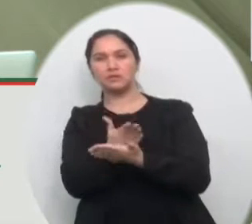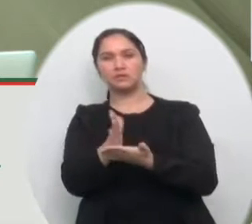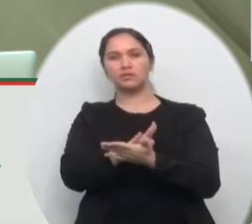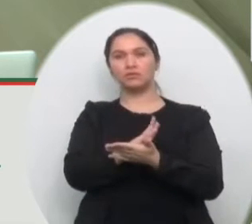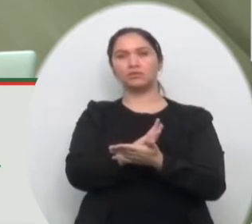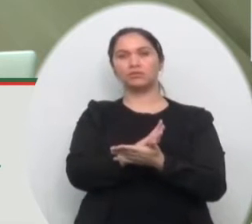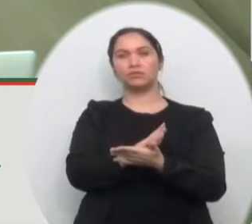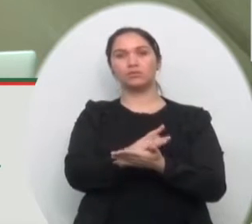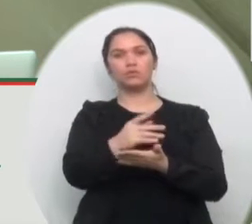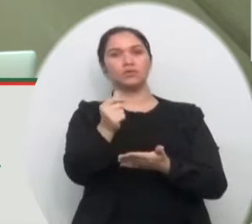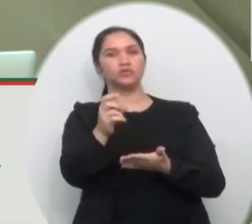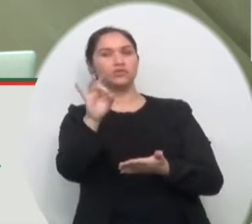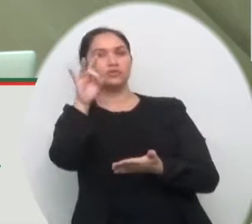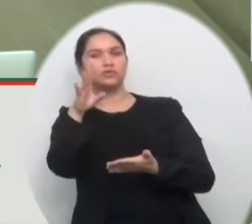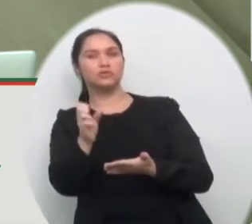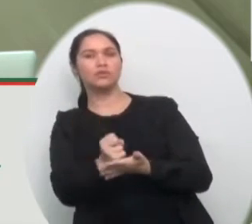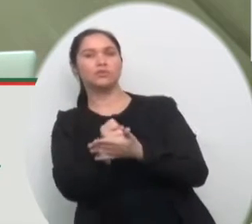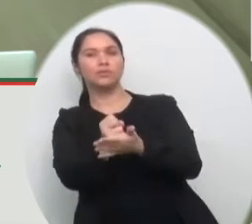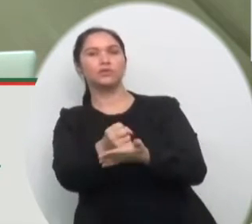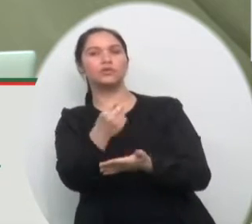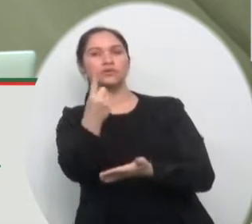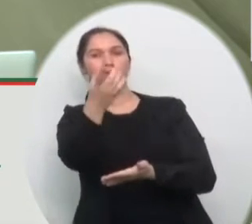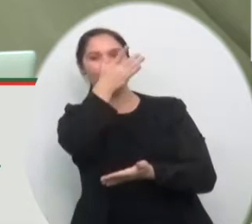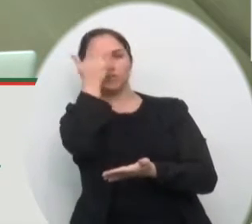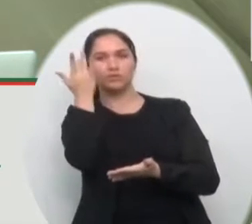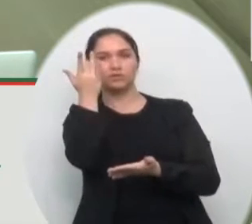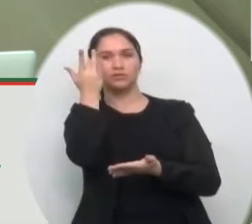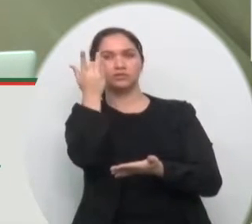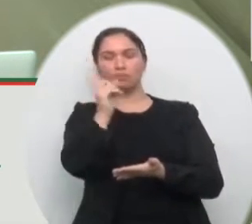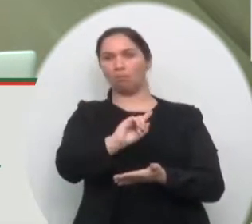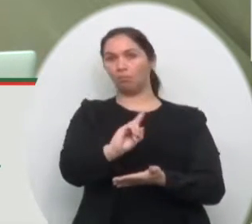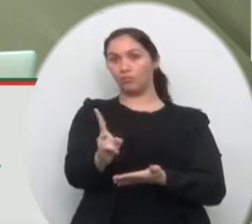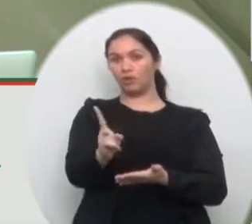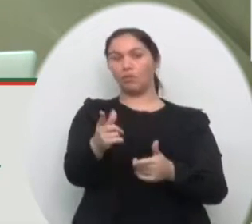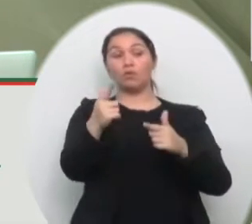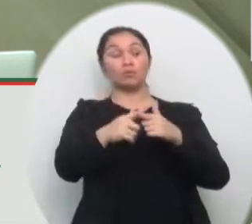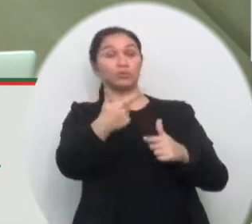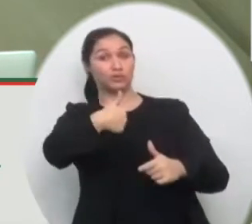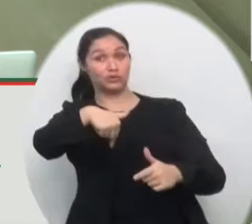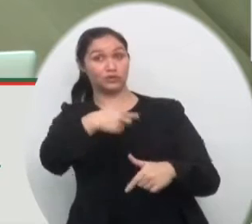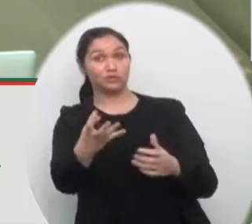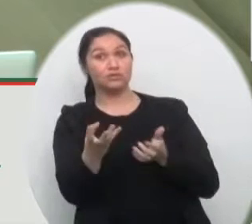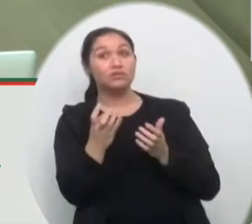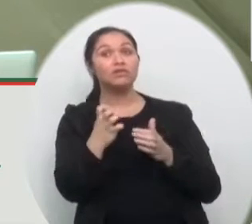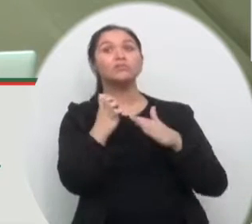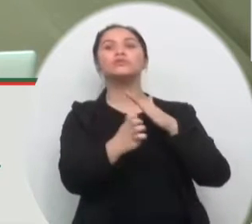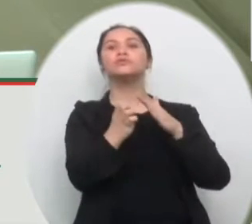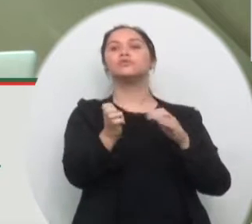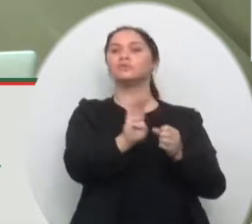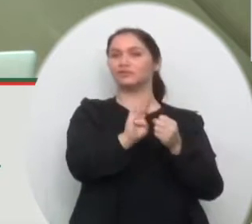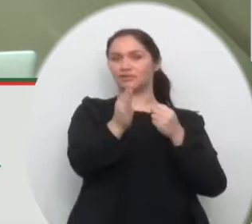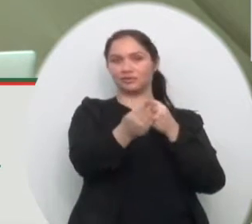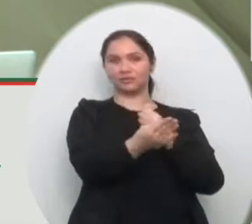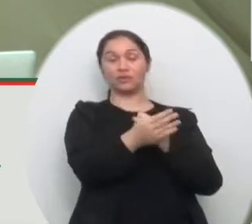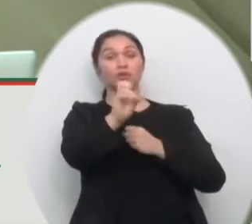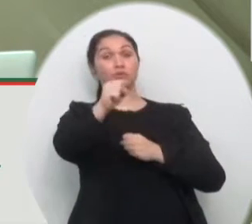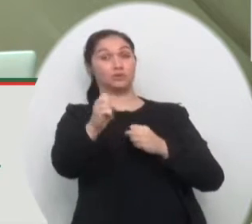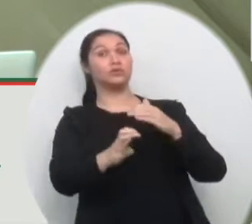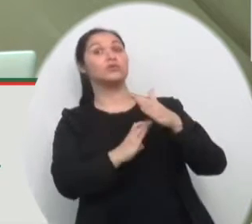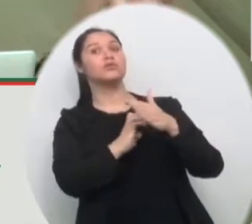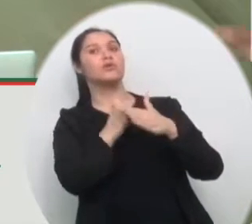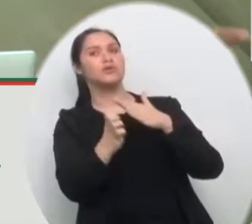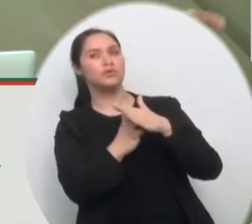pessoa... A gente quer uma empresa lá. Claro, a gente quer. A gente quer empresa boa,